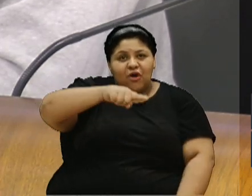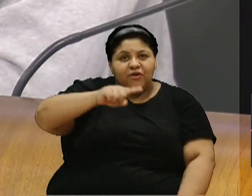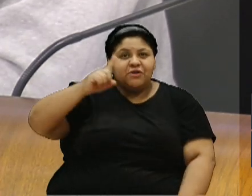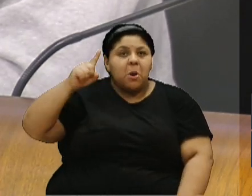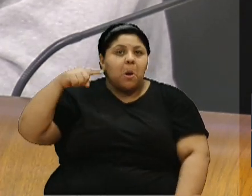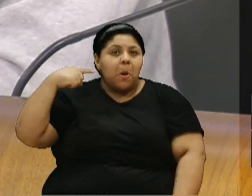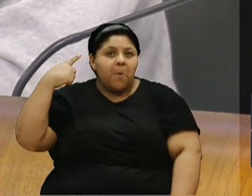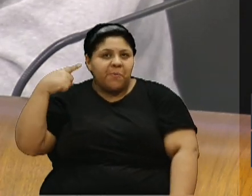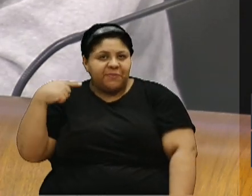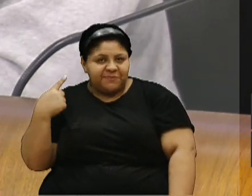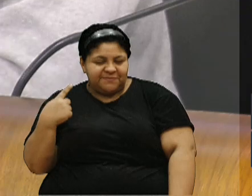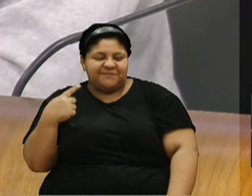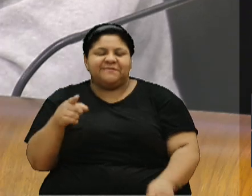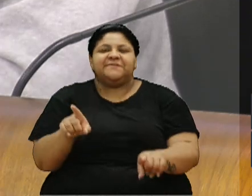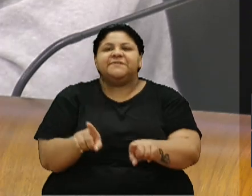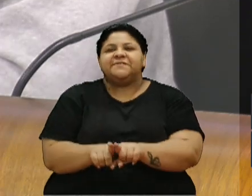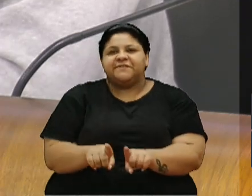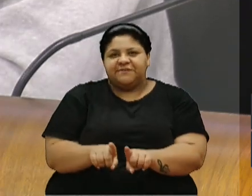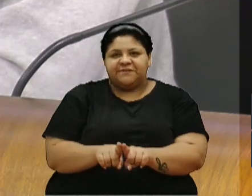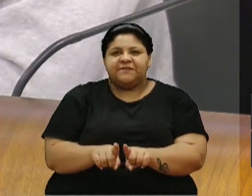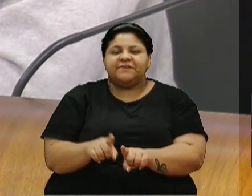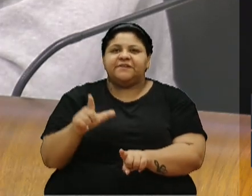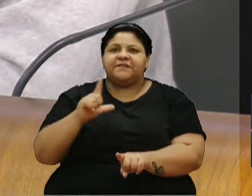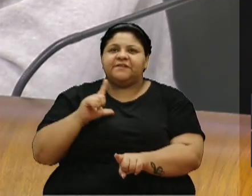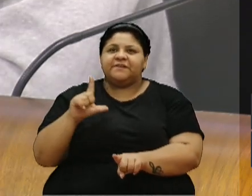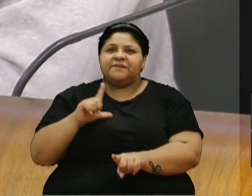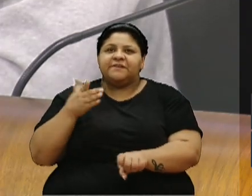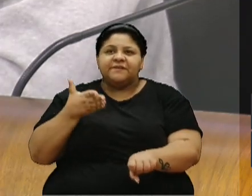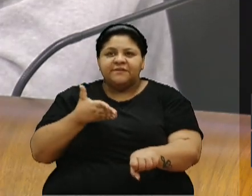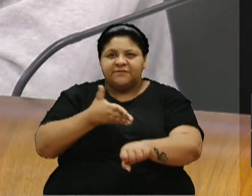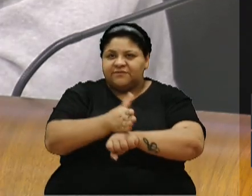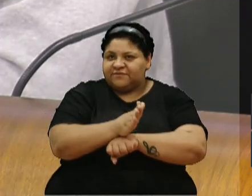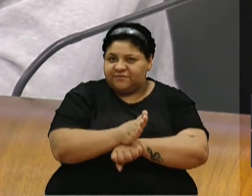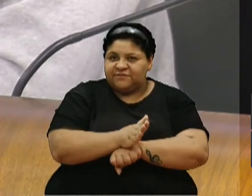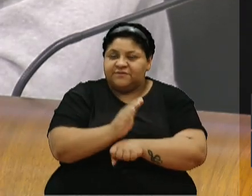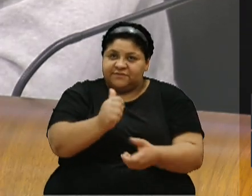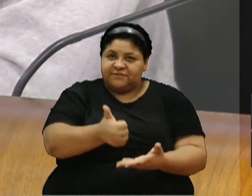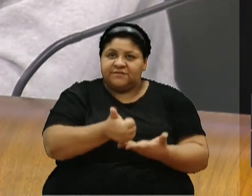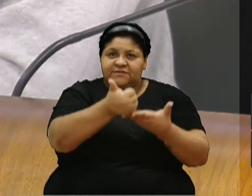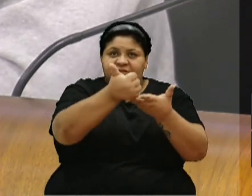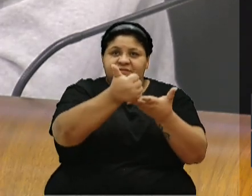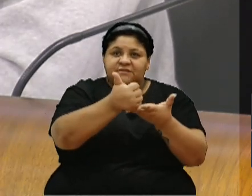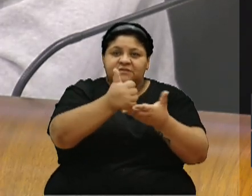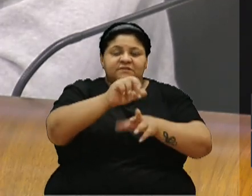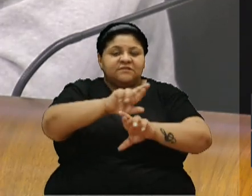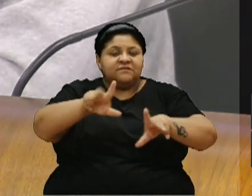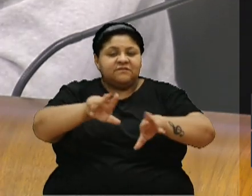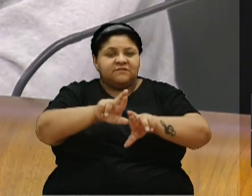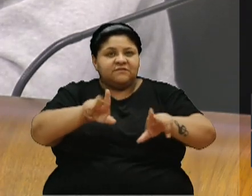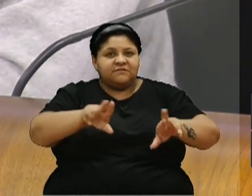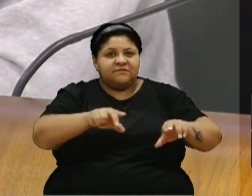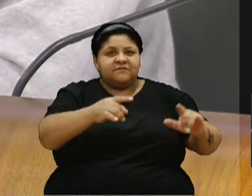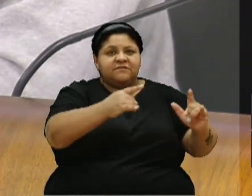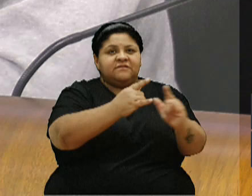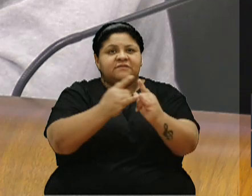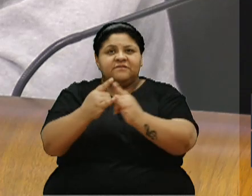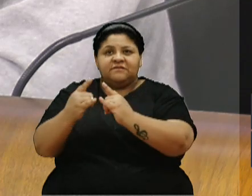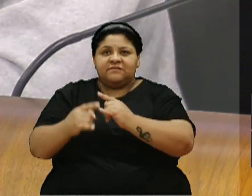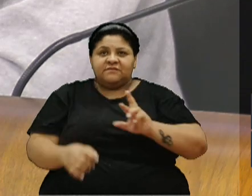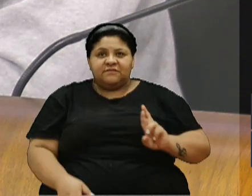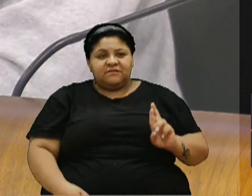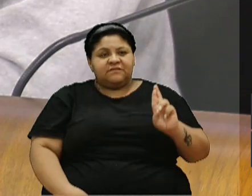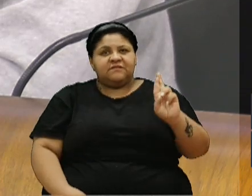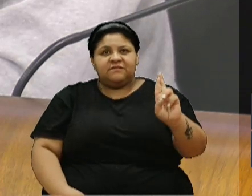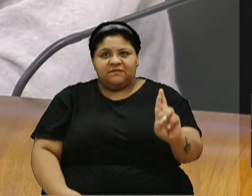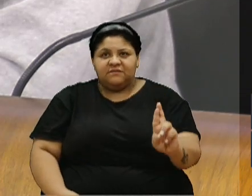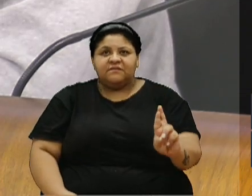né, e da mesma forma teve também a participação e apoio de diferentes entidades, né, representações, né, com